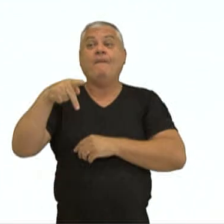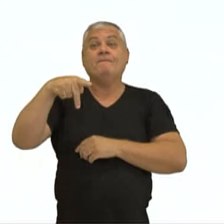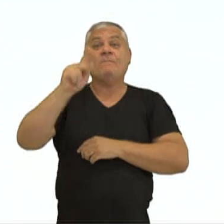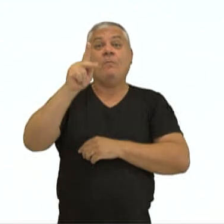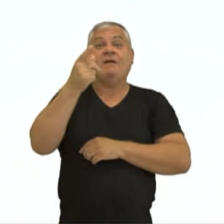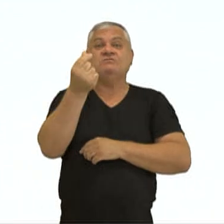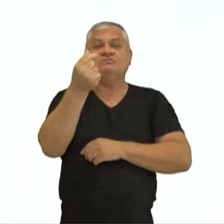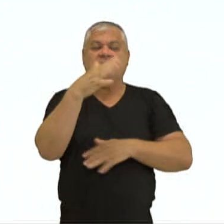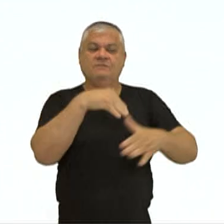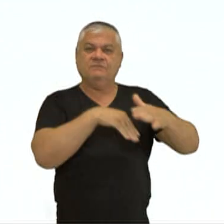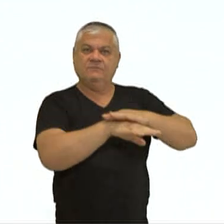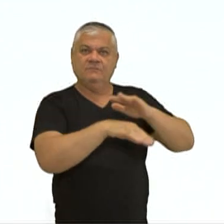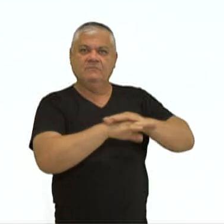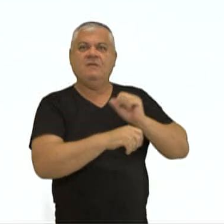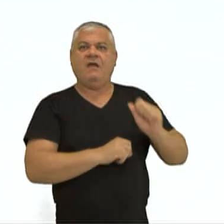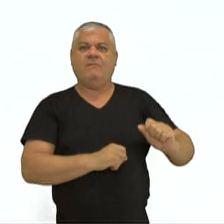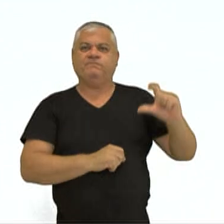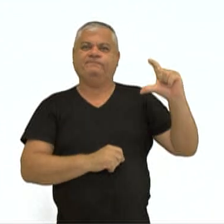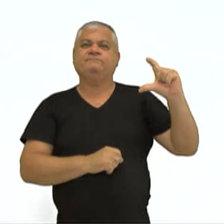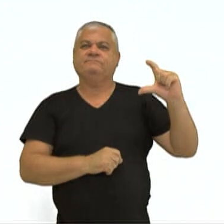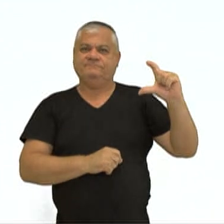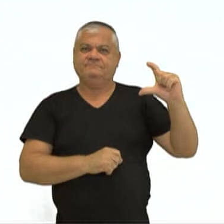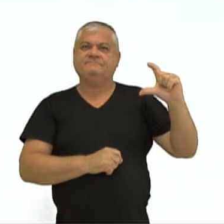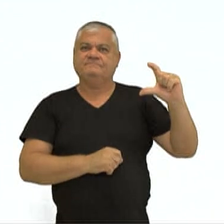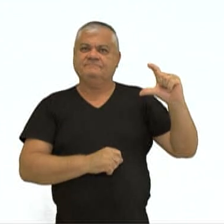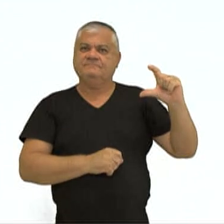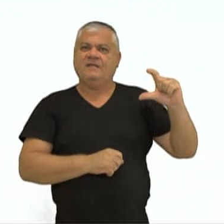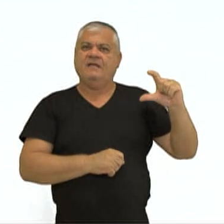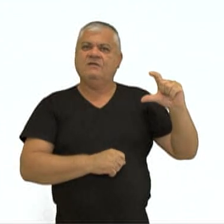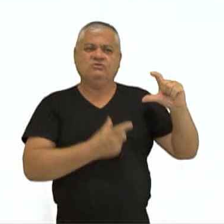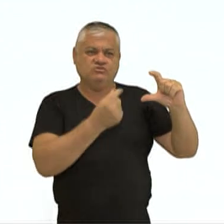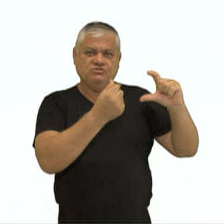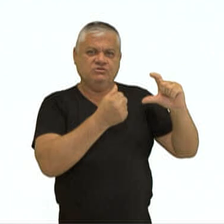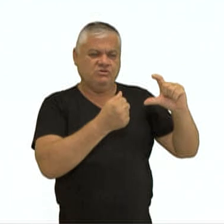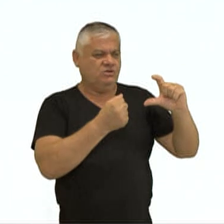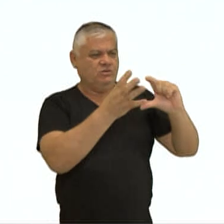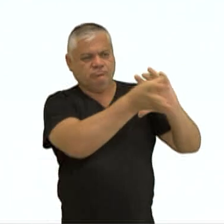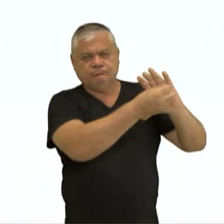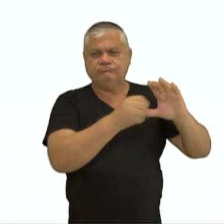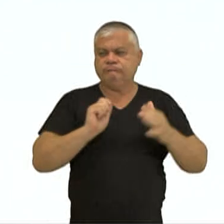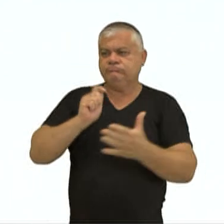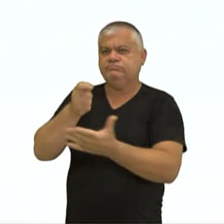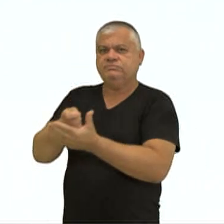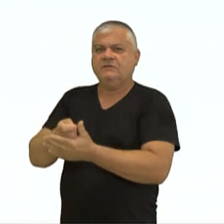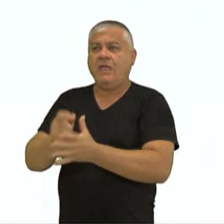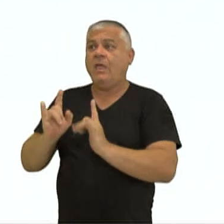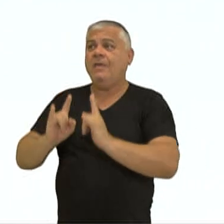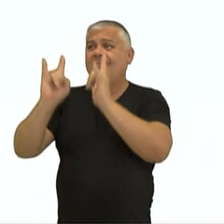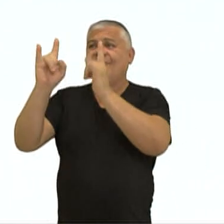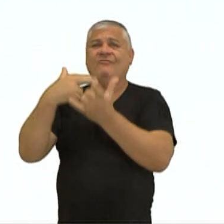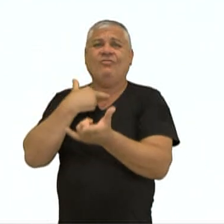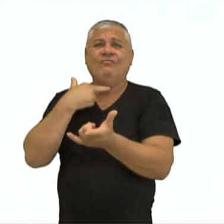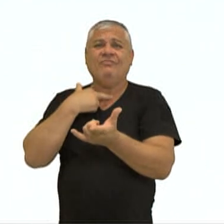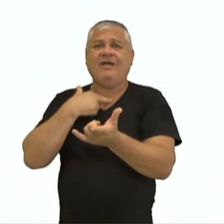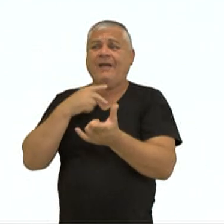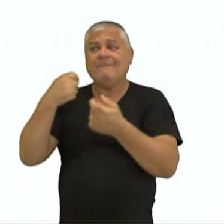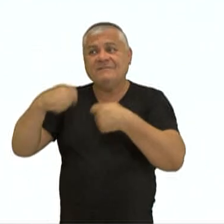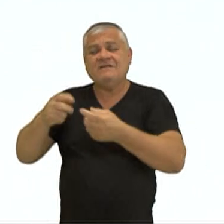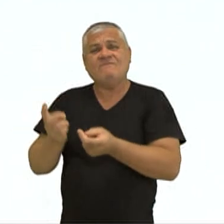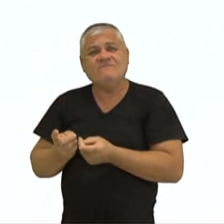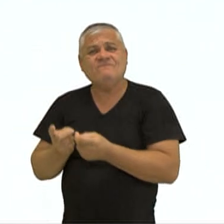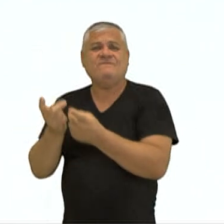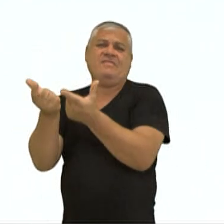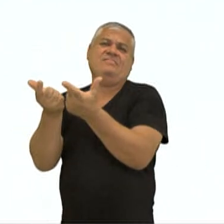poupança, você tem uma liquidez alta. Você precisou, o dinheiro está lá, você tira. O imóvel já não acontece isso. Ela tem uma